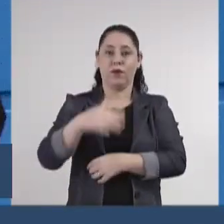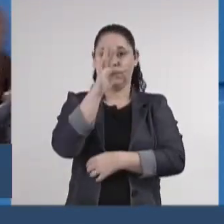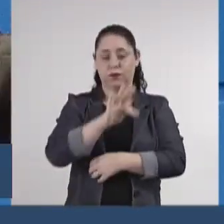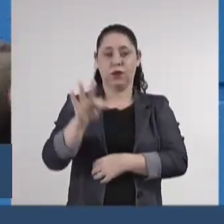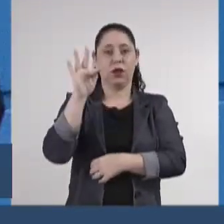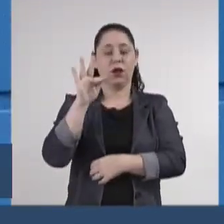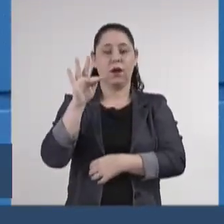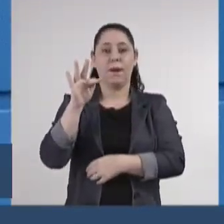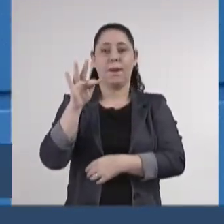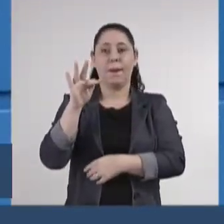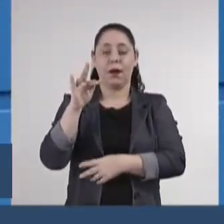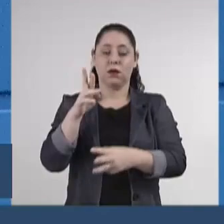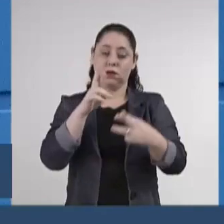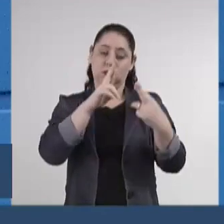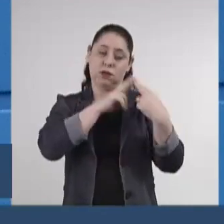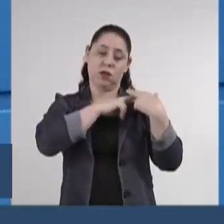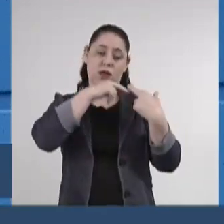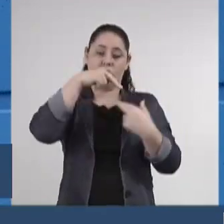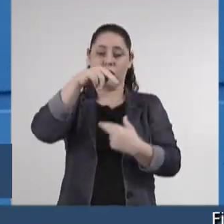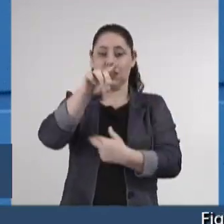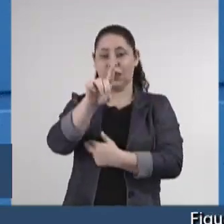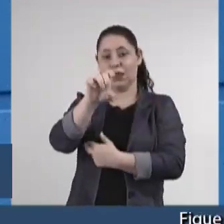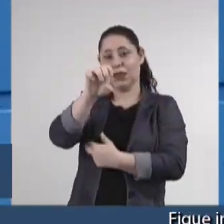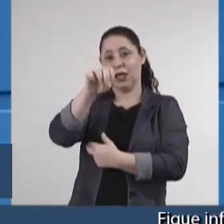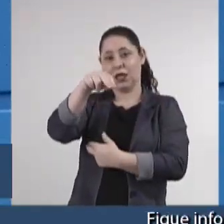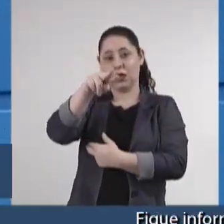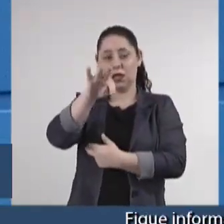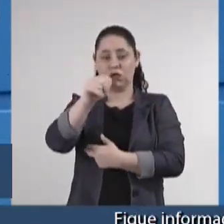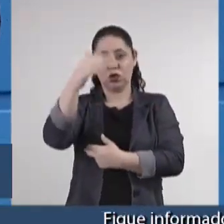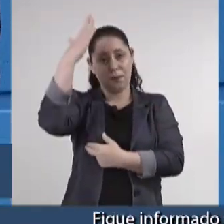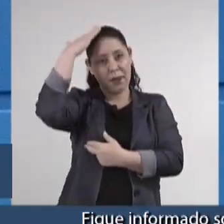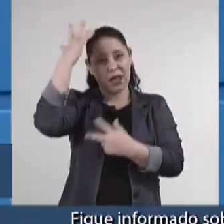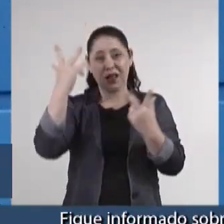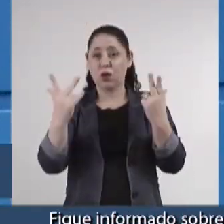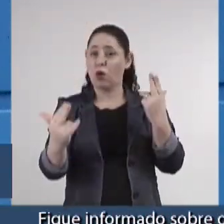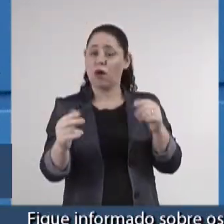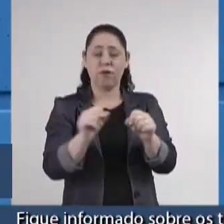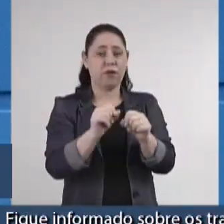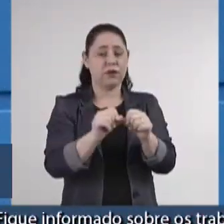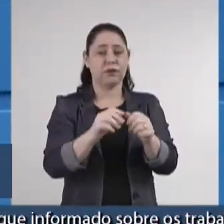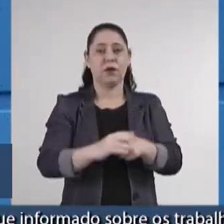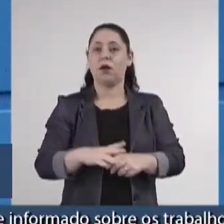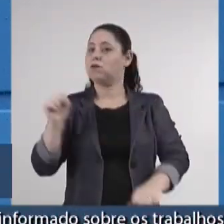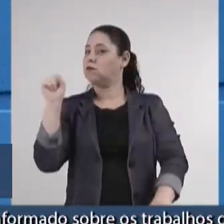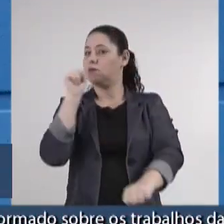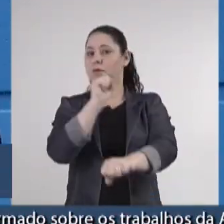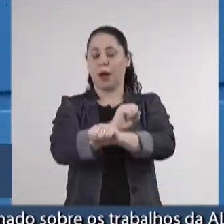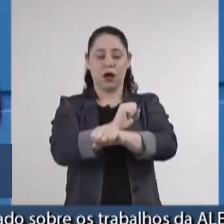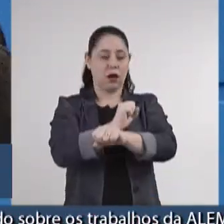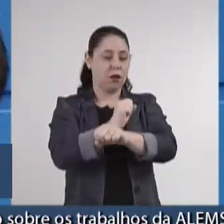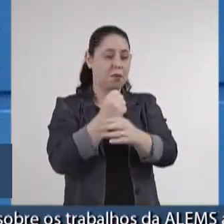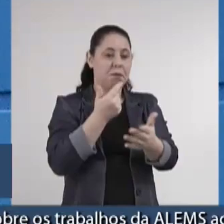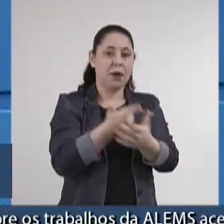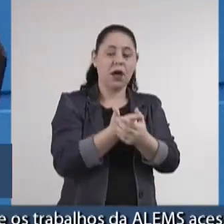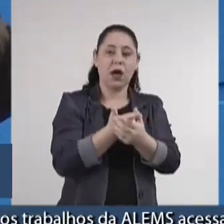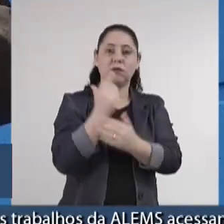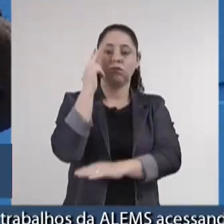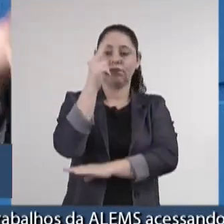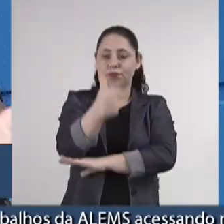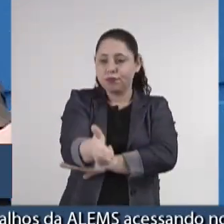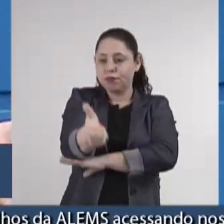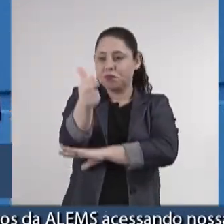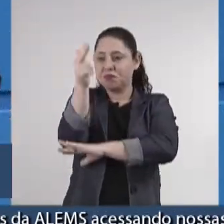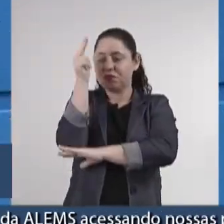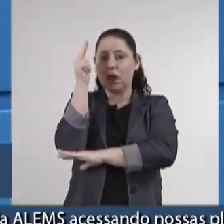parte da responsabilidade do DENIT, né? Como no Paraná foi feito. Então, devolve, nós paramos de pagar o pedágio até